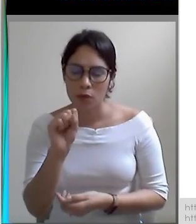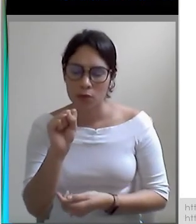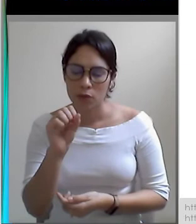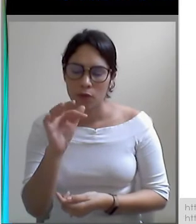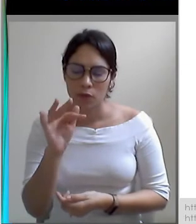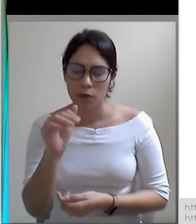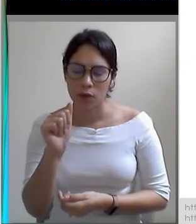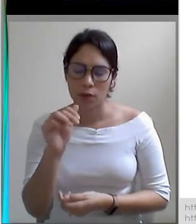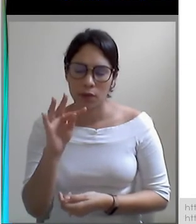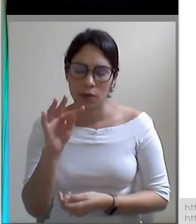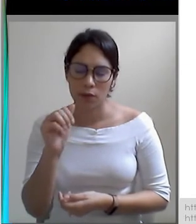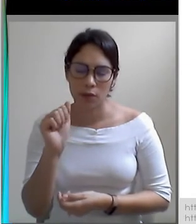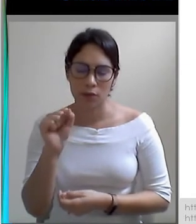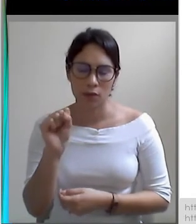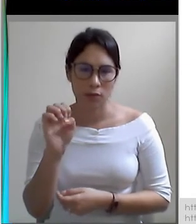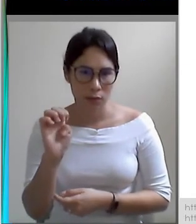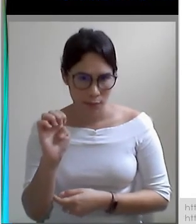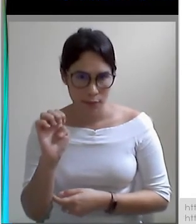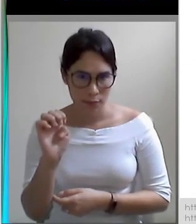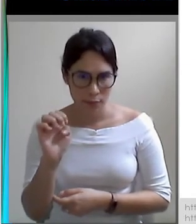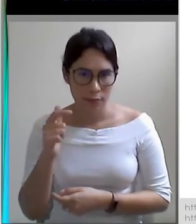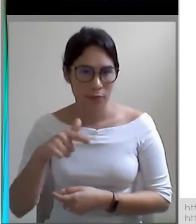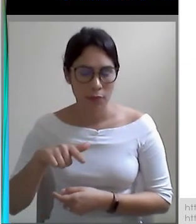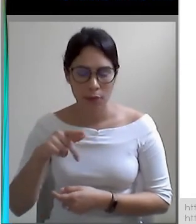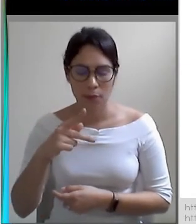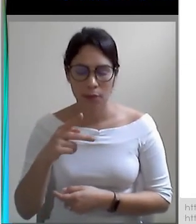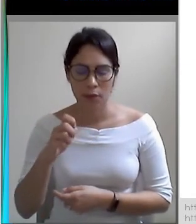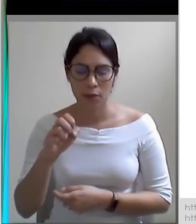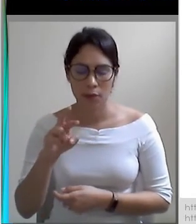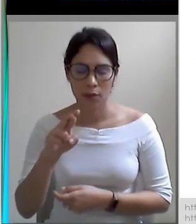compostos, por exemplo, por fosfatases,